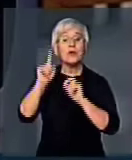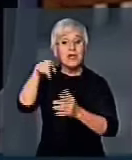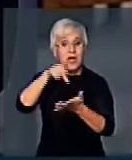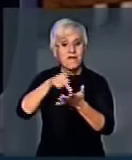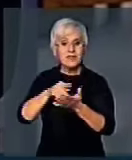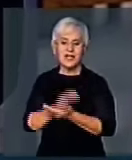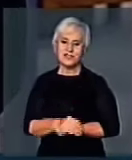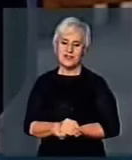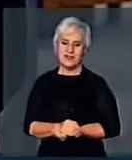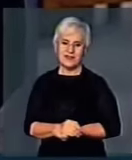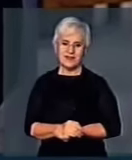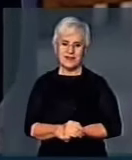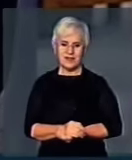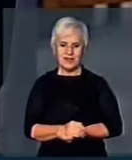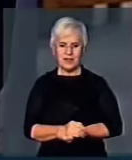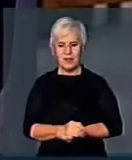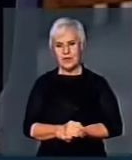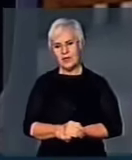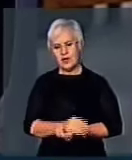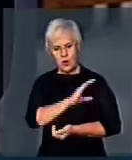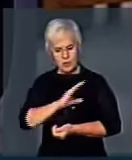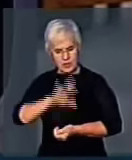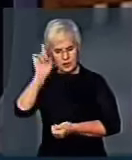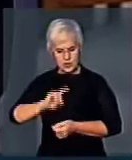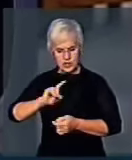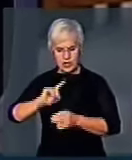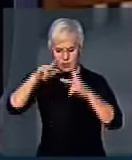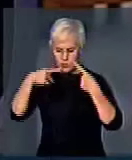sim, privilégios, não. Nunca a Comissão de Direitos Humanos atuou com